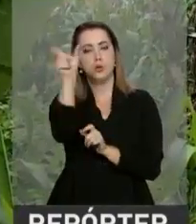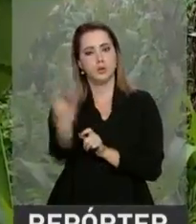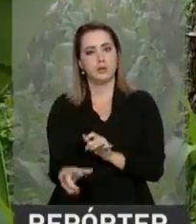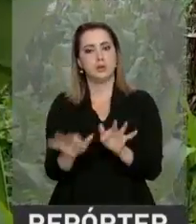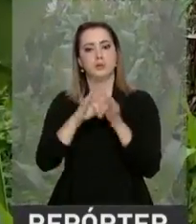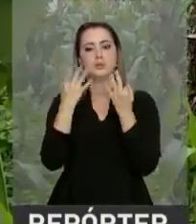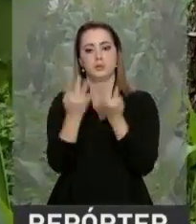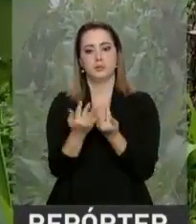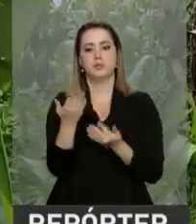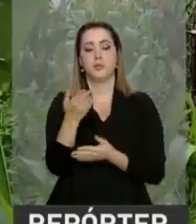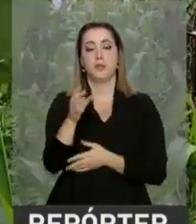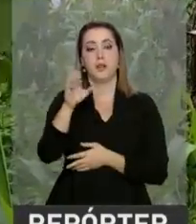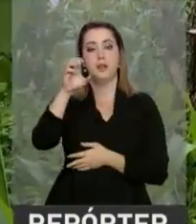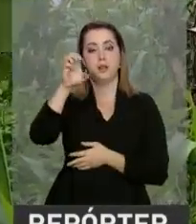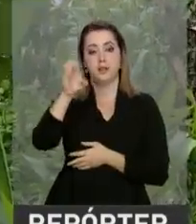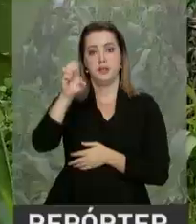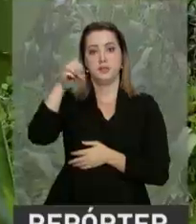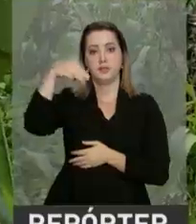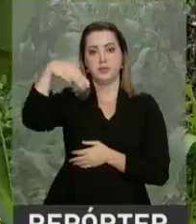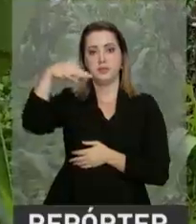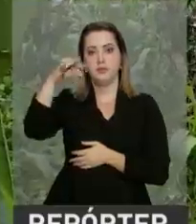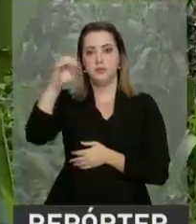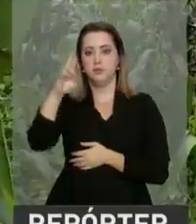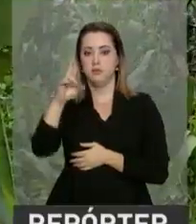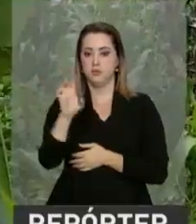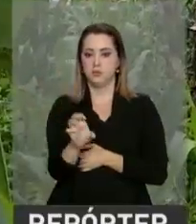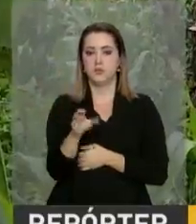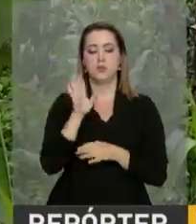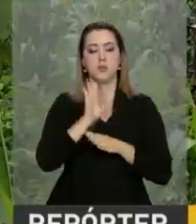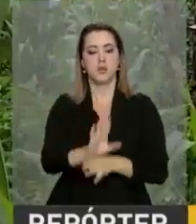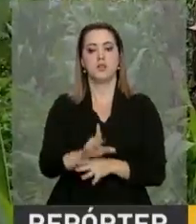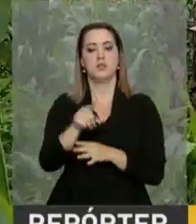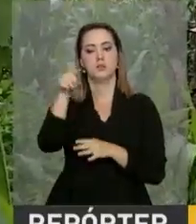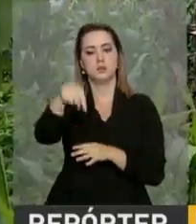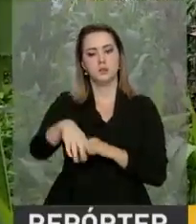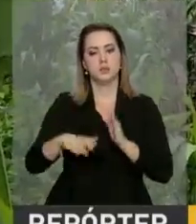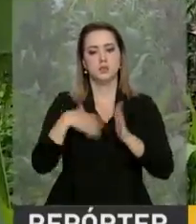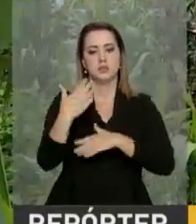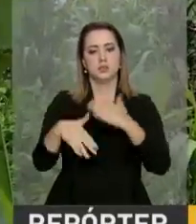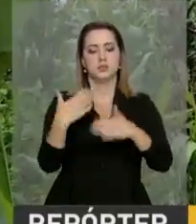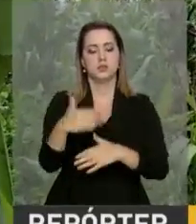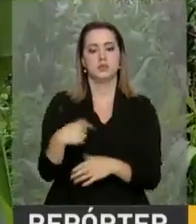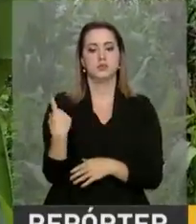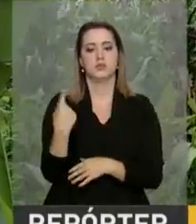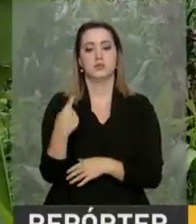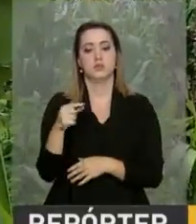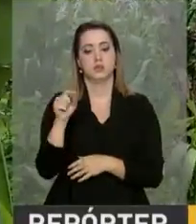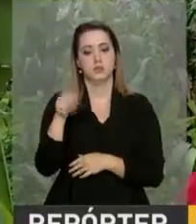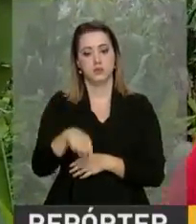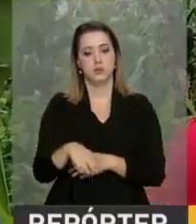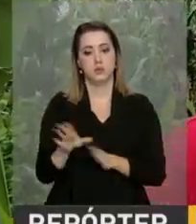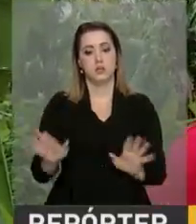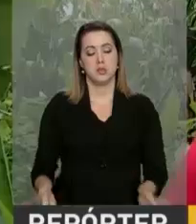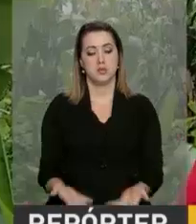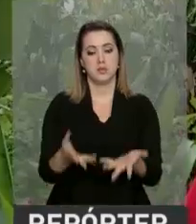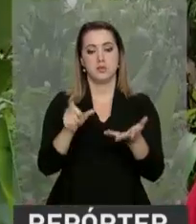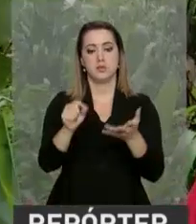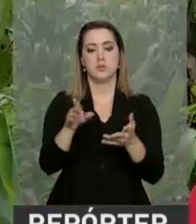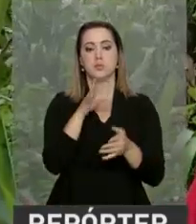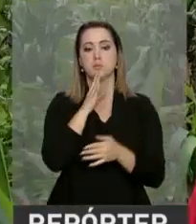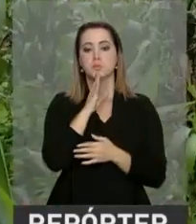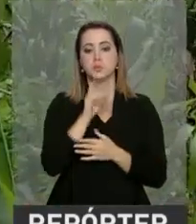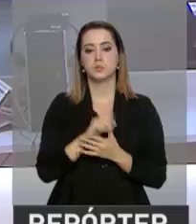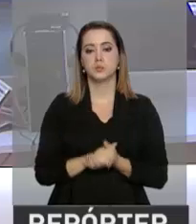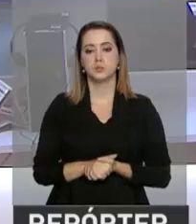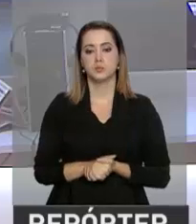um trabalho constante e que vem ajudando bastante aqui no desenvolvimento, tanto na produção, tanto no